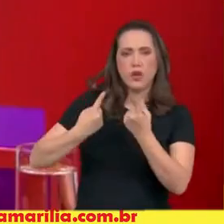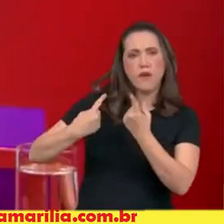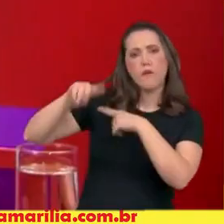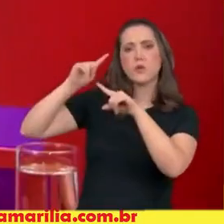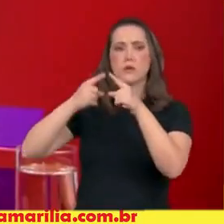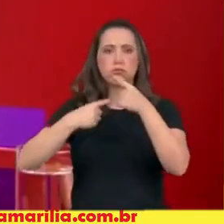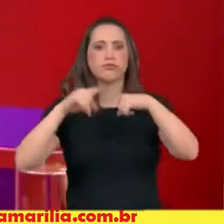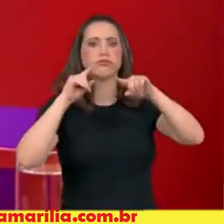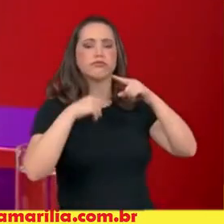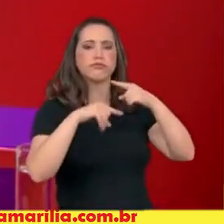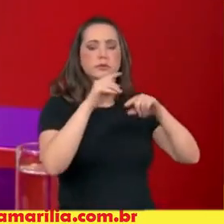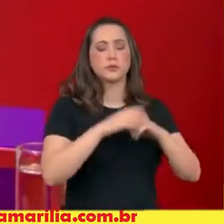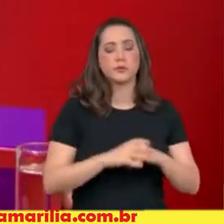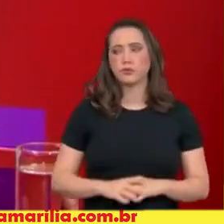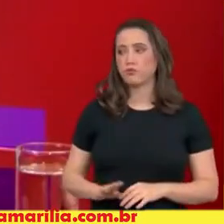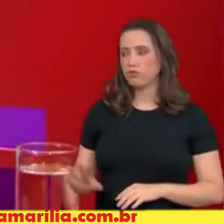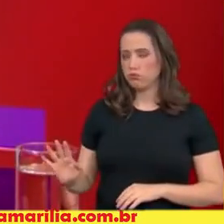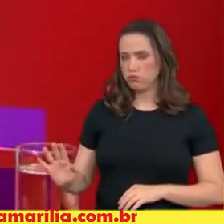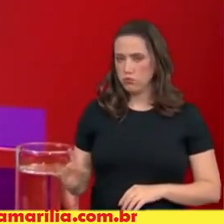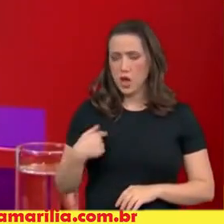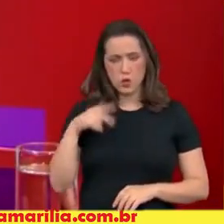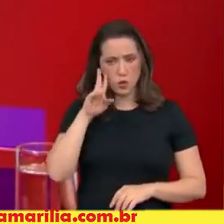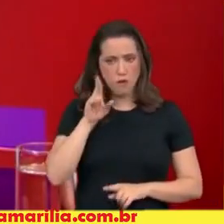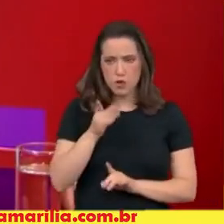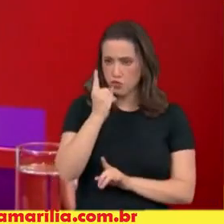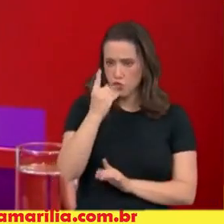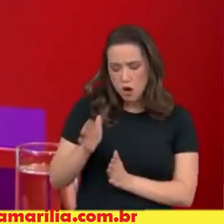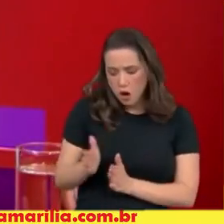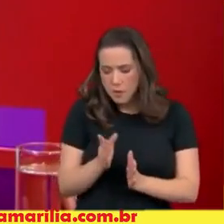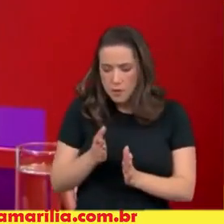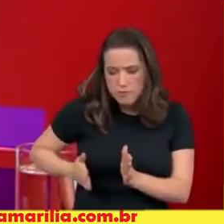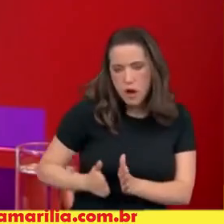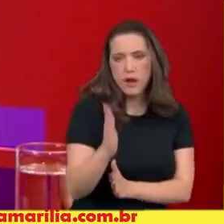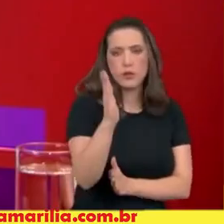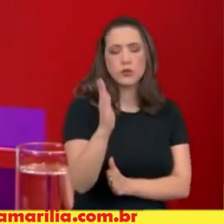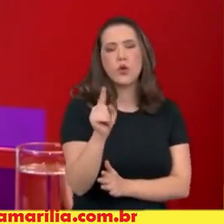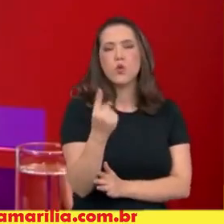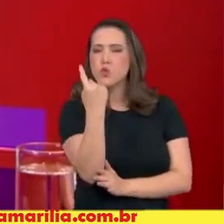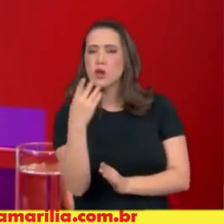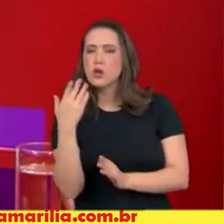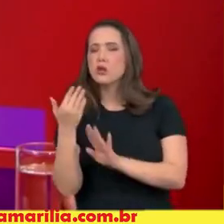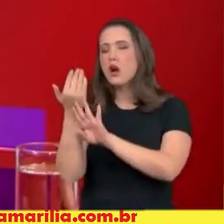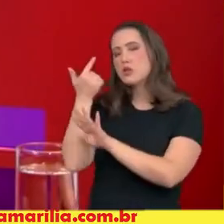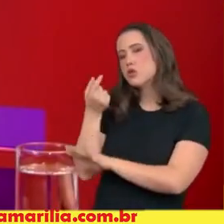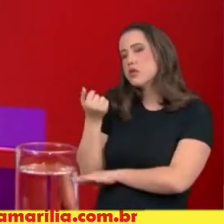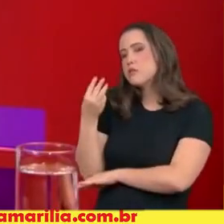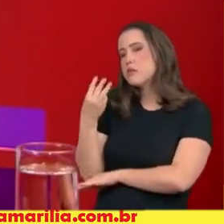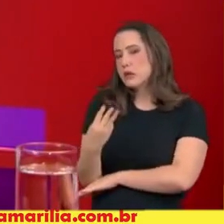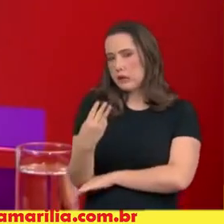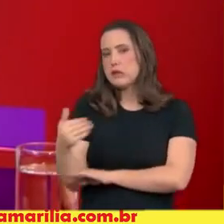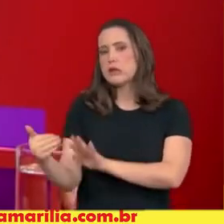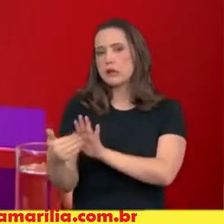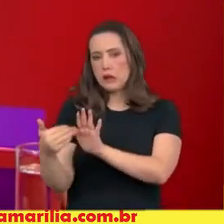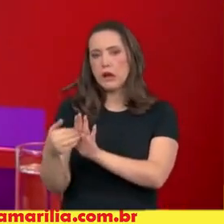não vejo uma linha direta entre 2013 e a ascensão do Bolsonaro, mas eu vejo várias linhas indiretas.